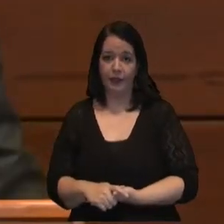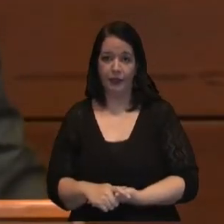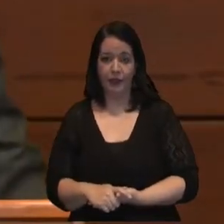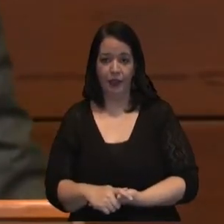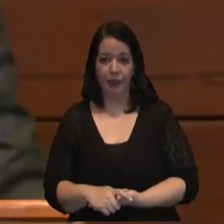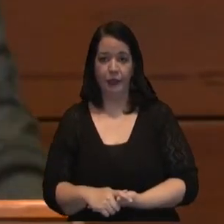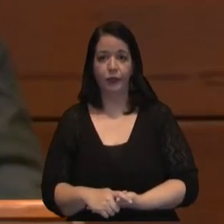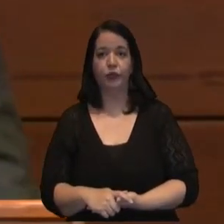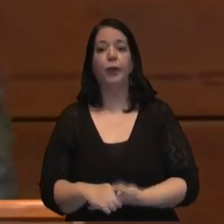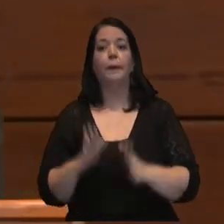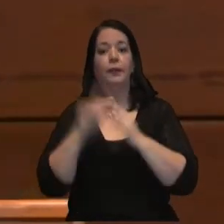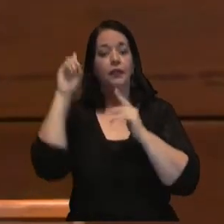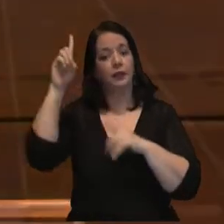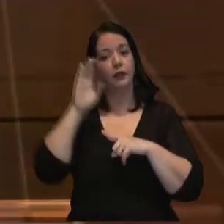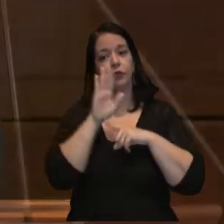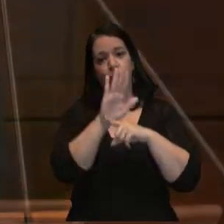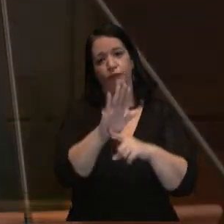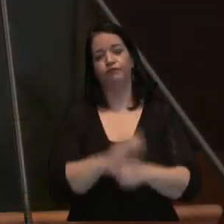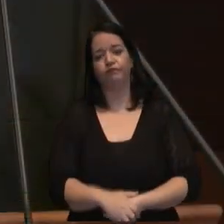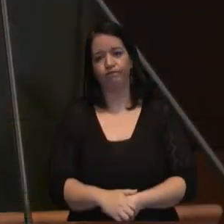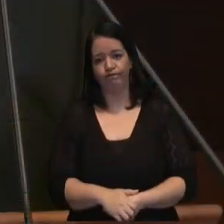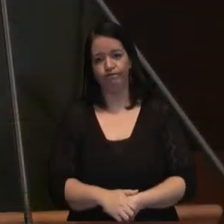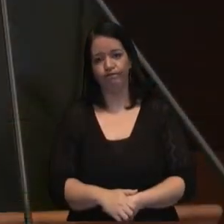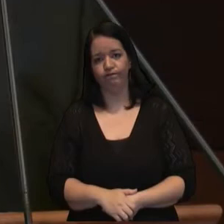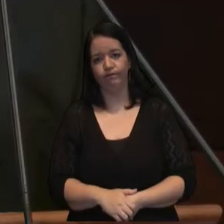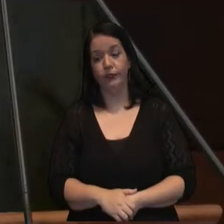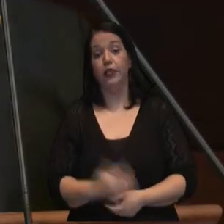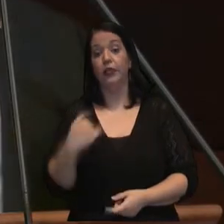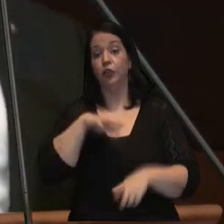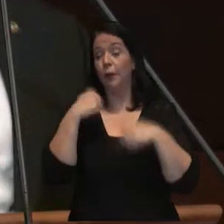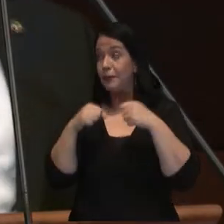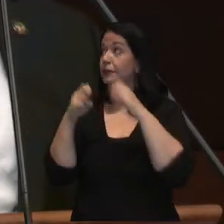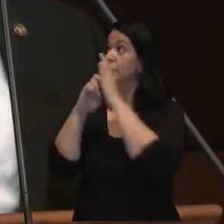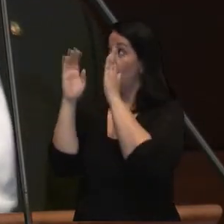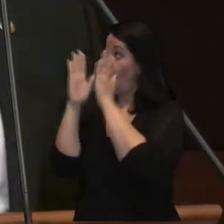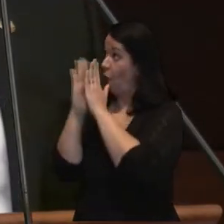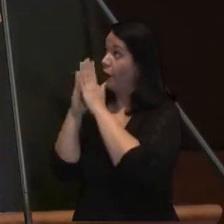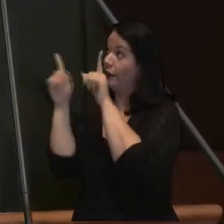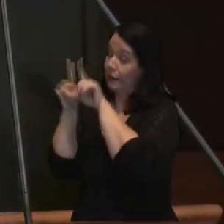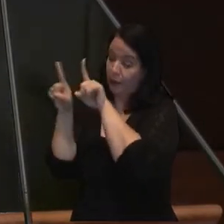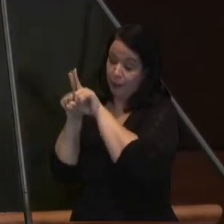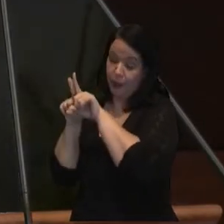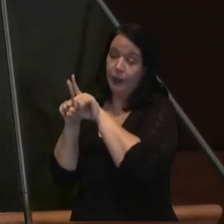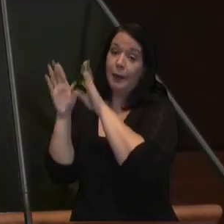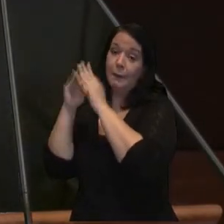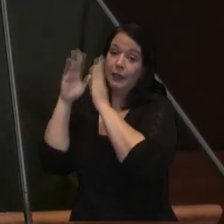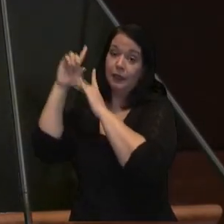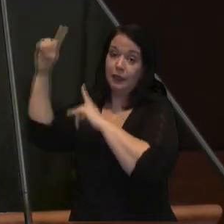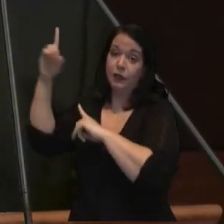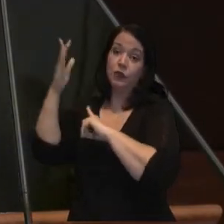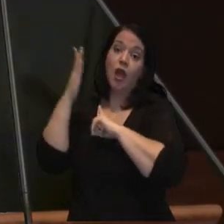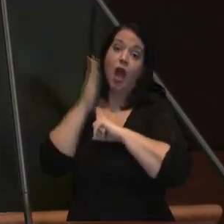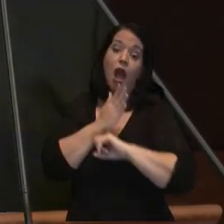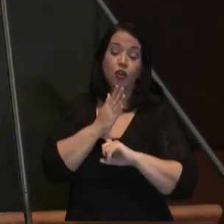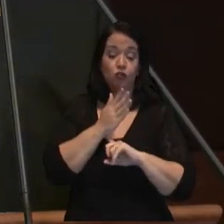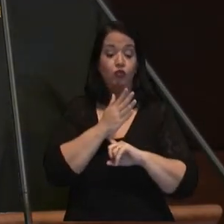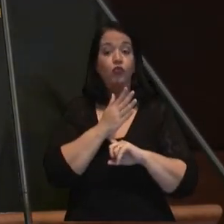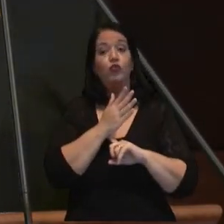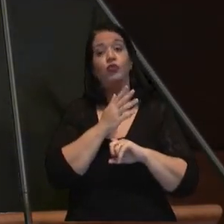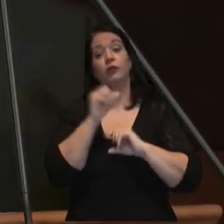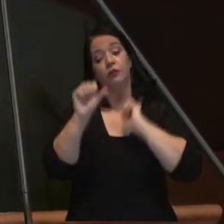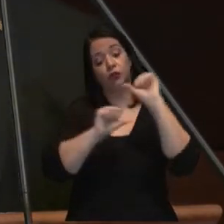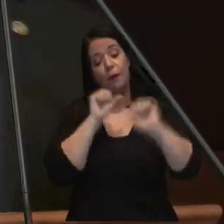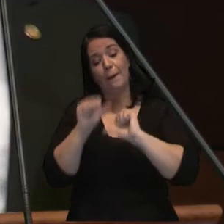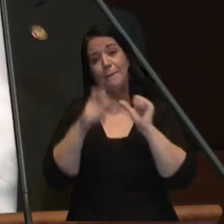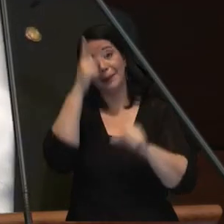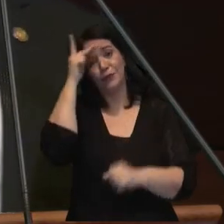muitas vezes também as praticamos, Senhor. Ajuda-nos a sermos pessoas do bem. Ajuda-nos, Senhor Deus,